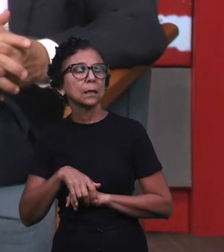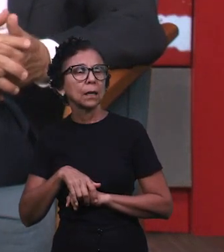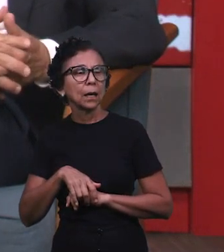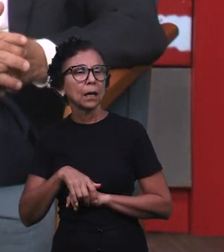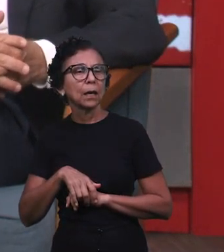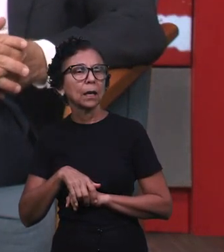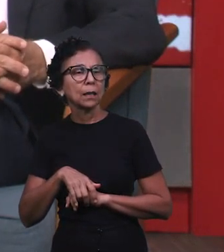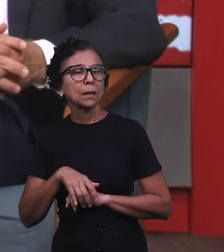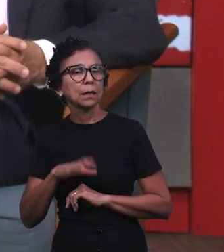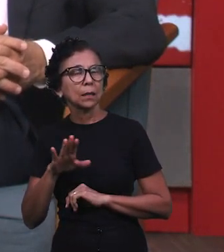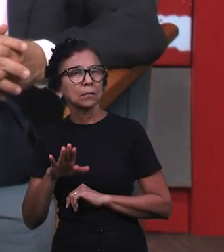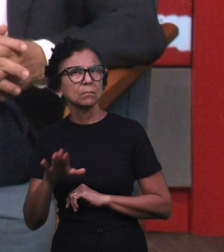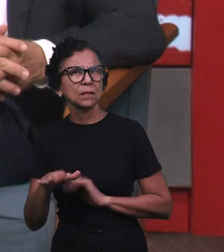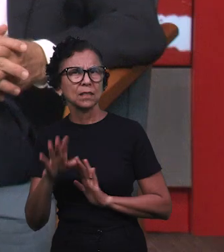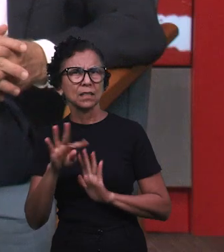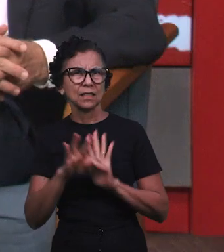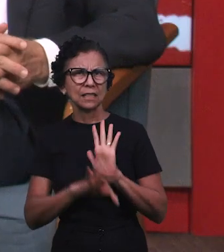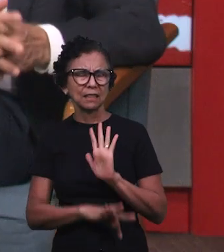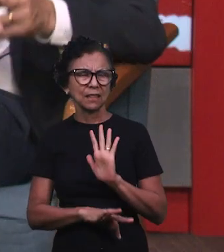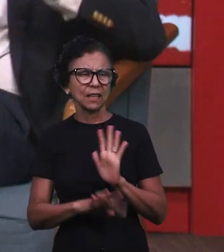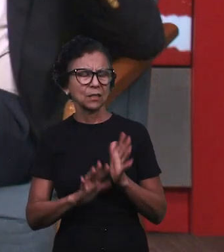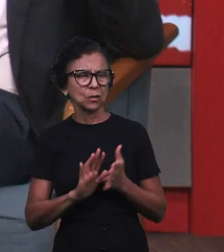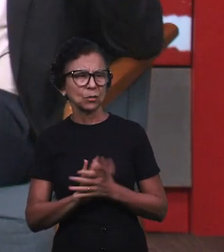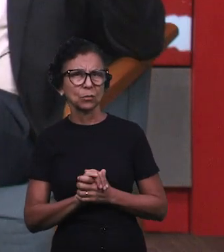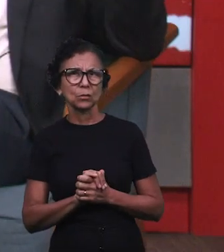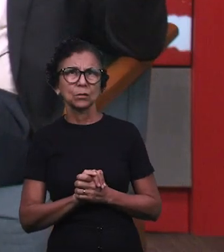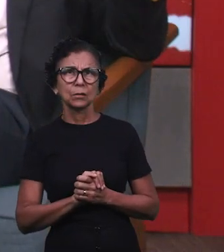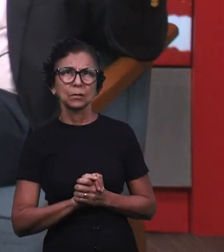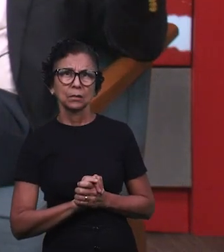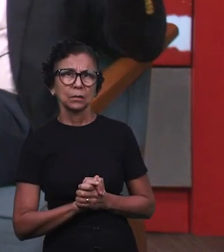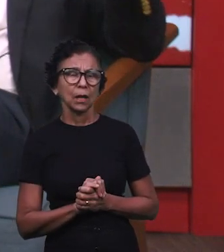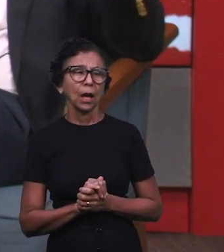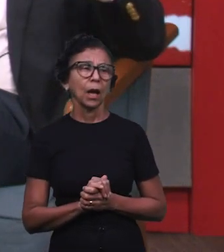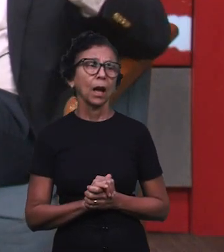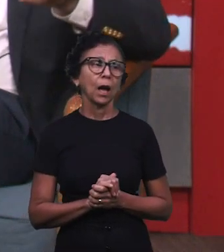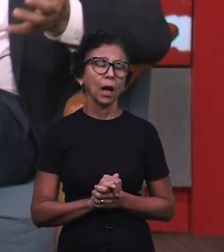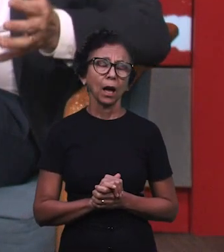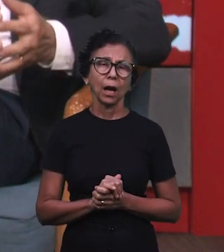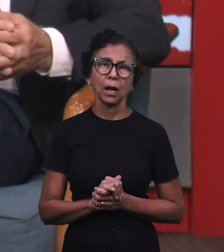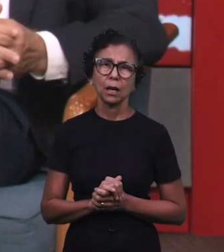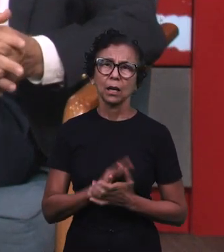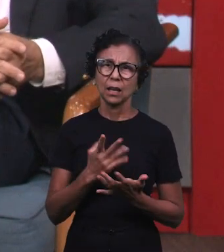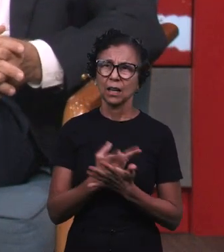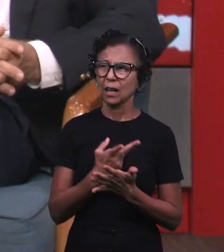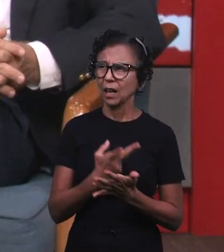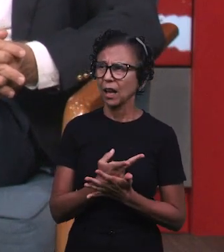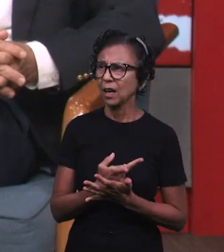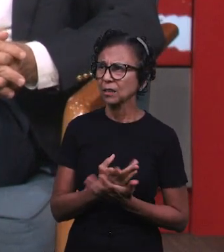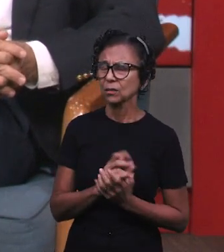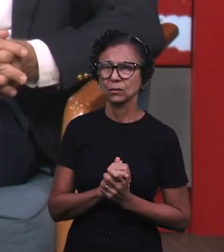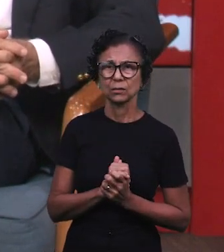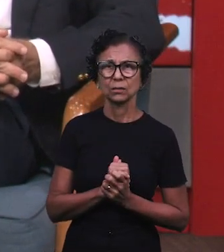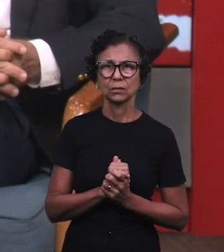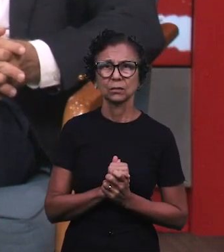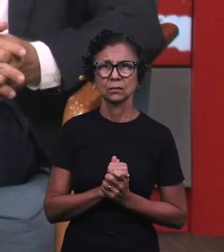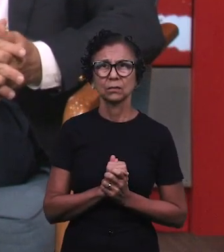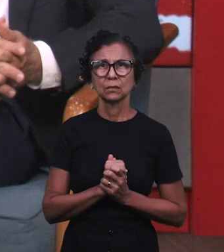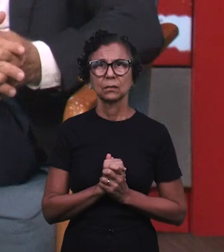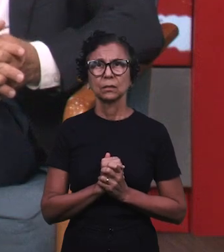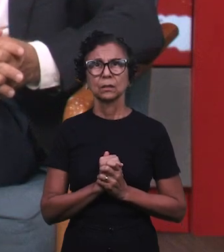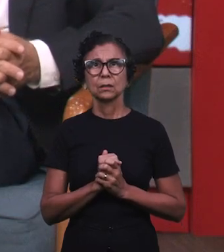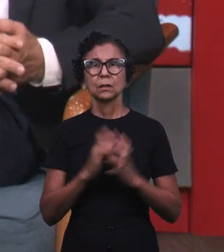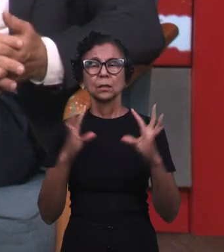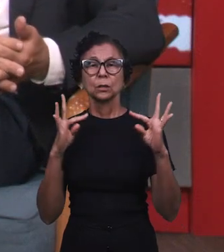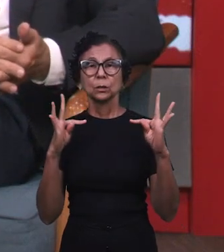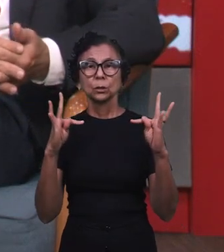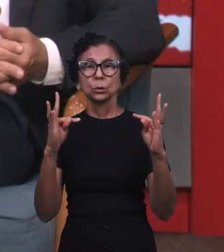a exegese errada desse texto. Então, as igrejas são todas as igrejas. Não existe todas as igrejas.